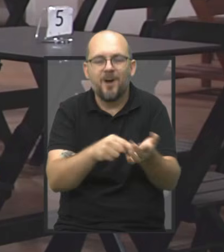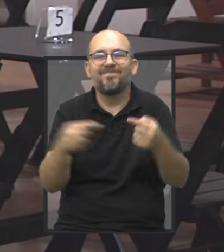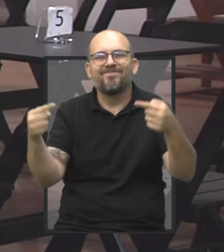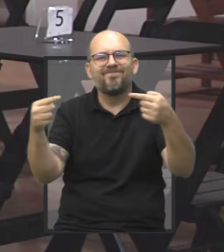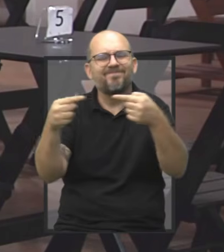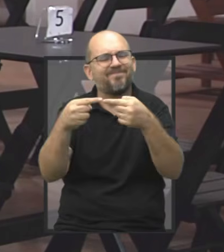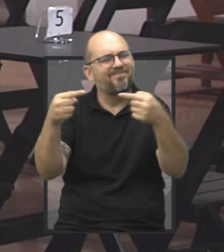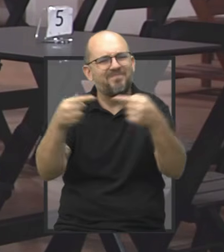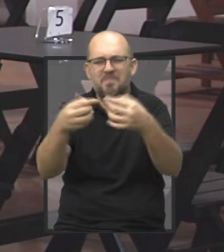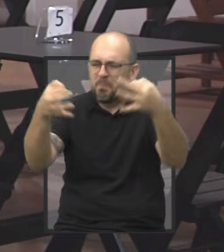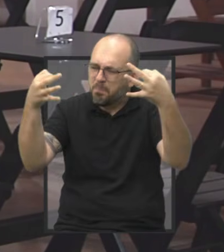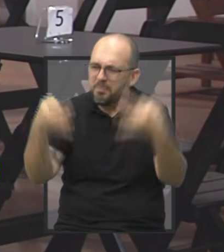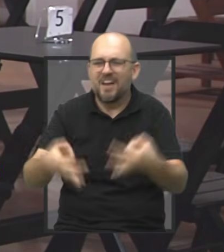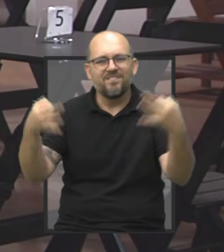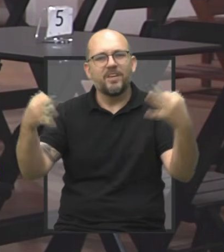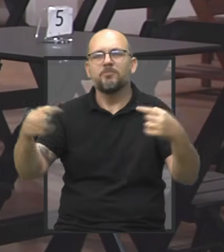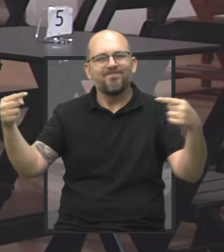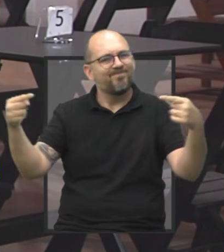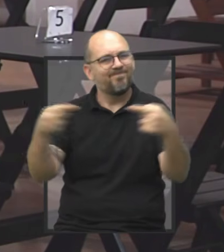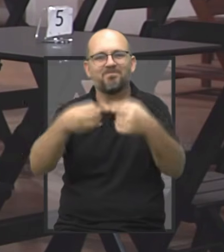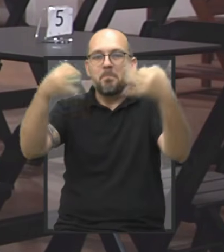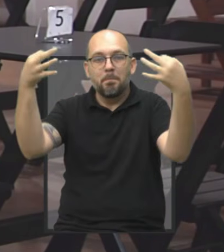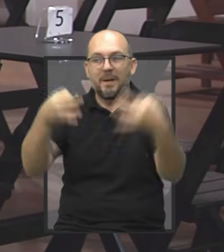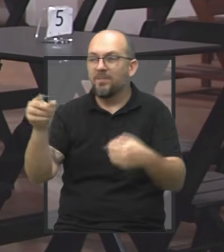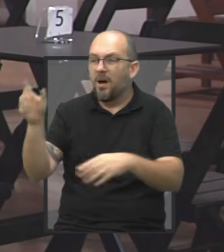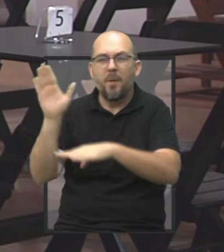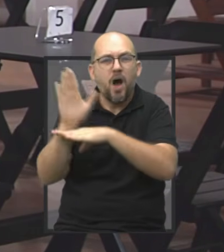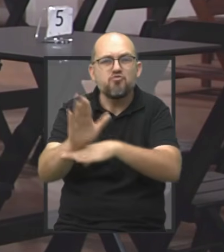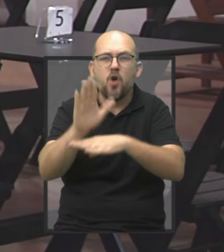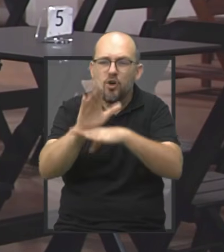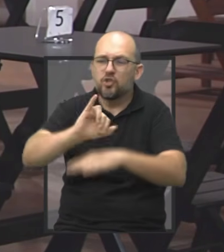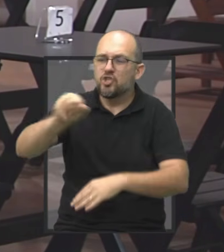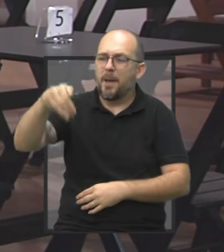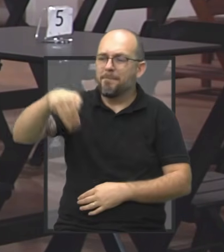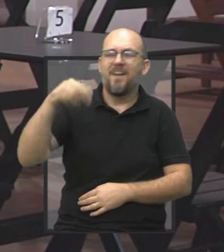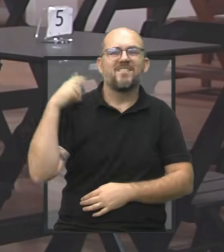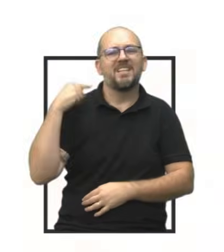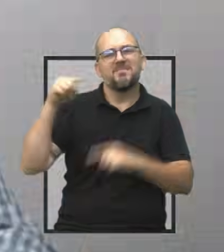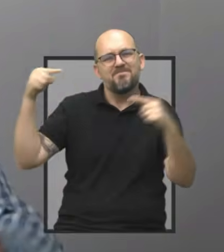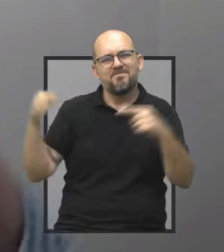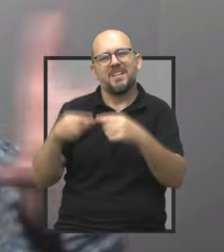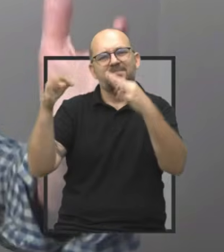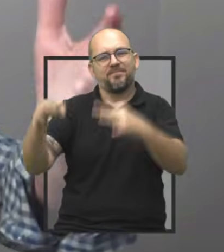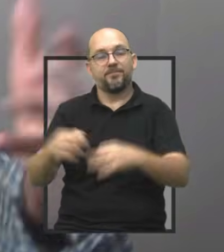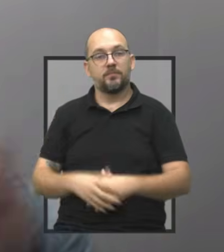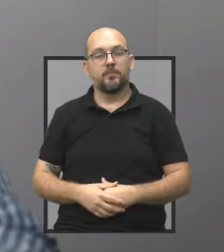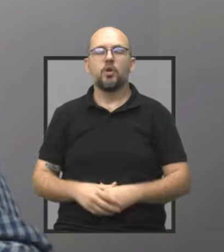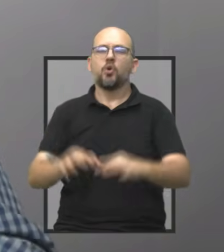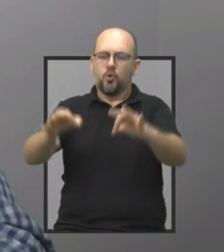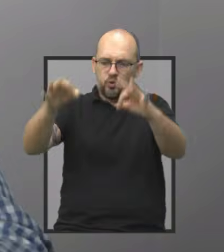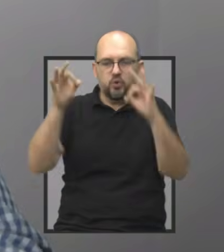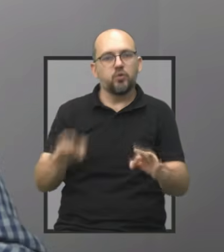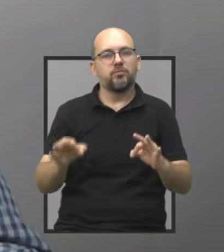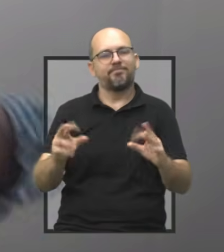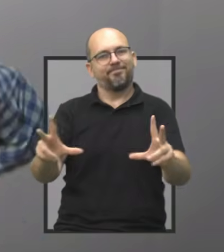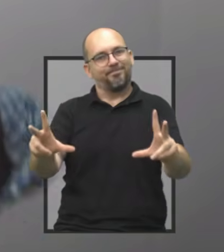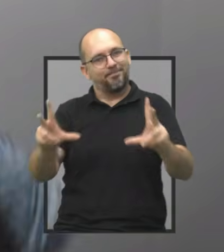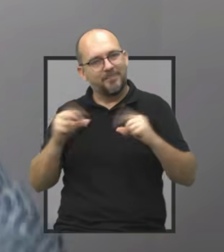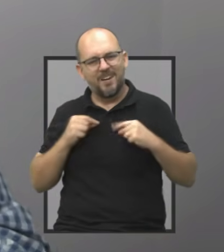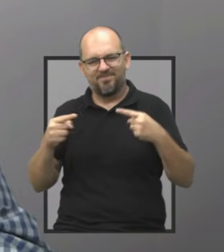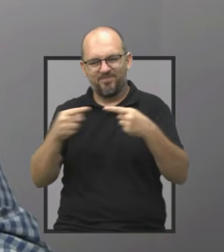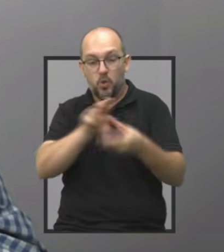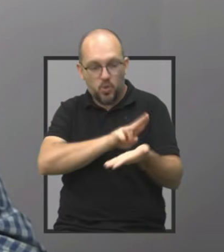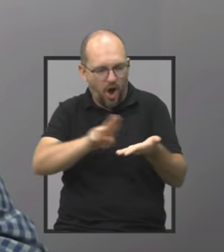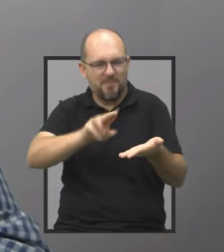que mais prestou serviço para a nossa região aqui, foi o Zé Maria. Justo, merecido, foi